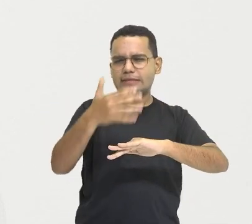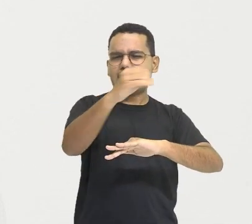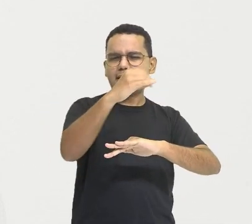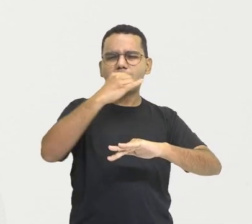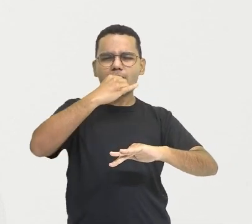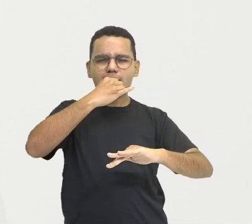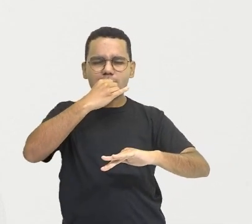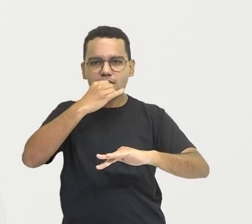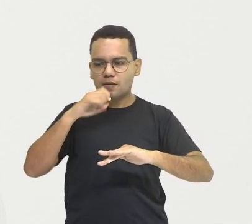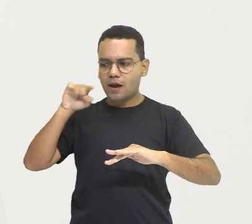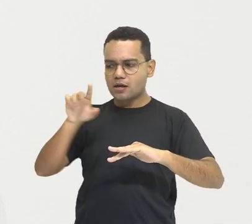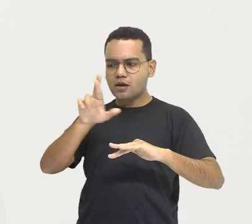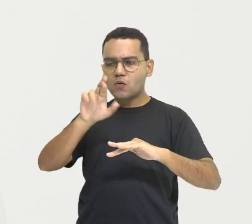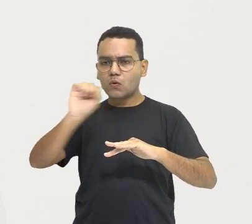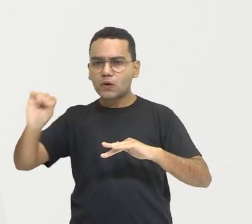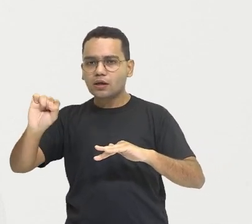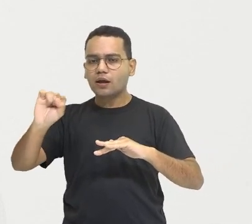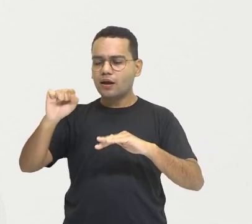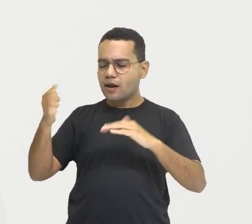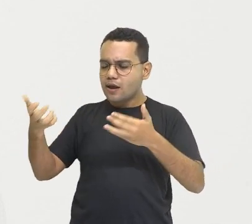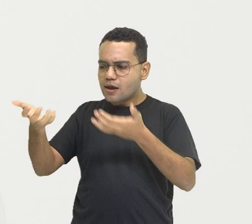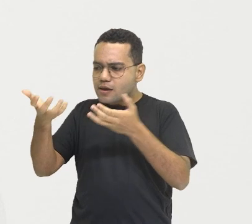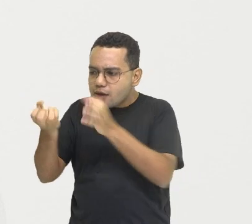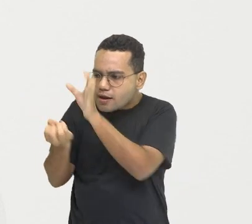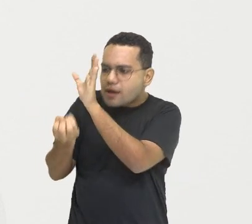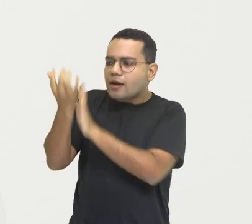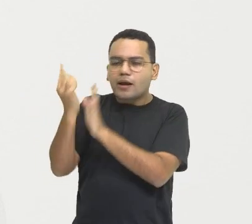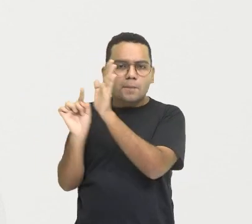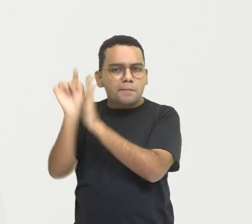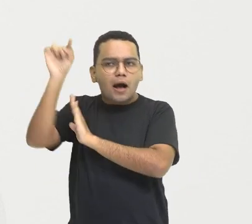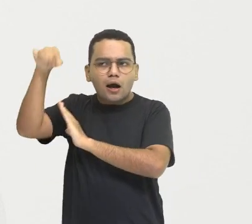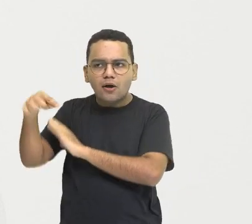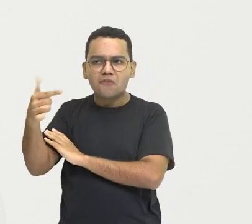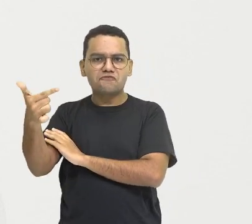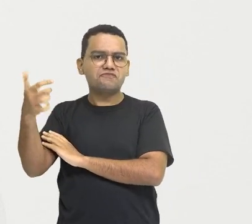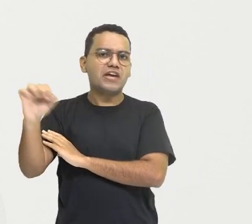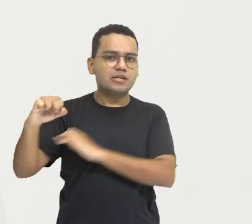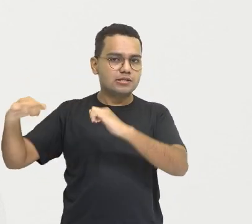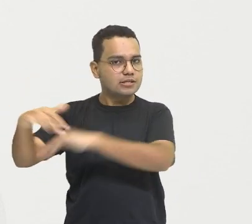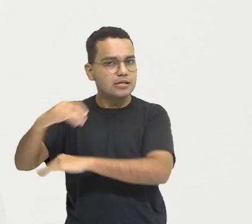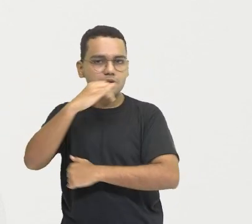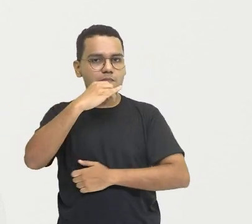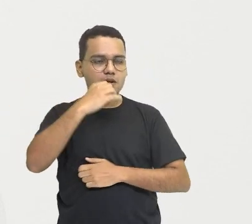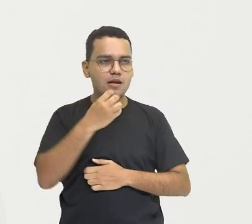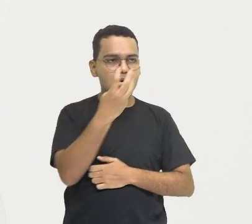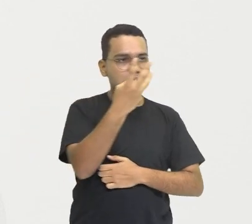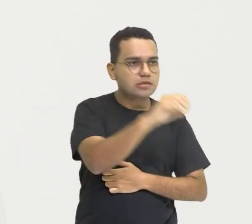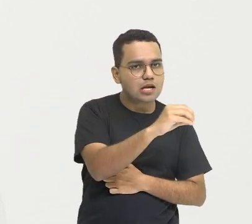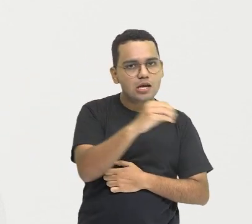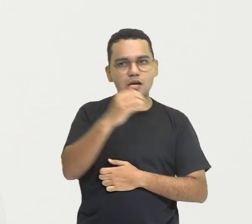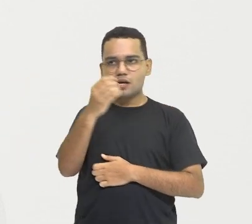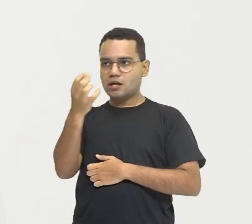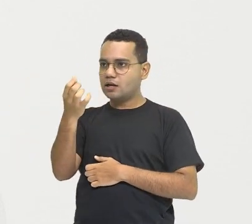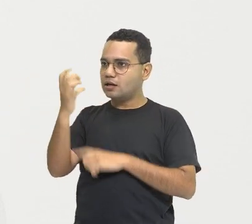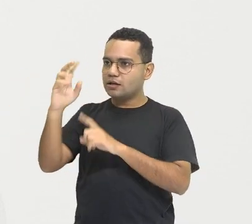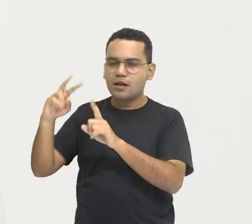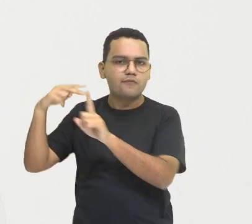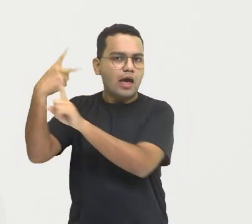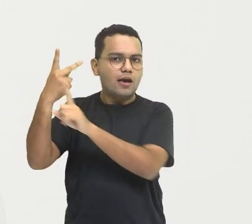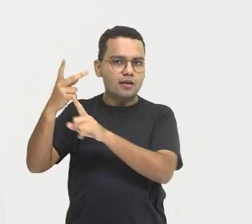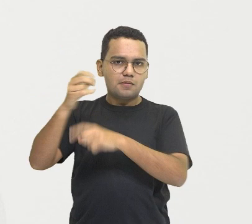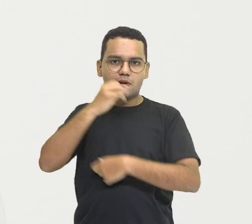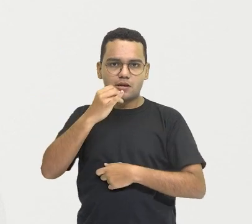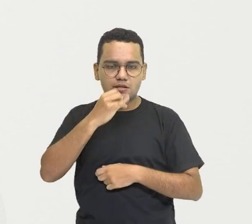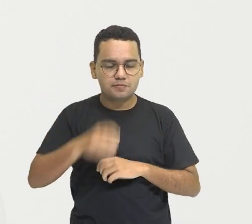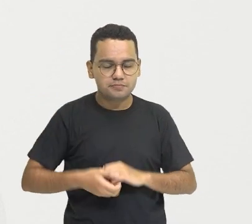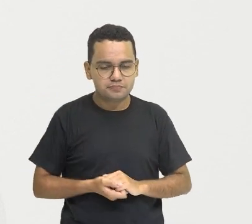bomba capaz de destruir 20 cidades. Se os Estados Unidos construíam uma bomba capaz de destruir 30, a União Soviética fazia uma ainda mais poderosa. E